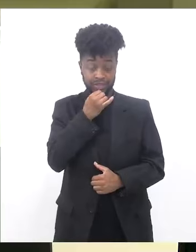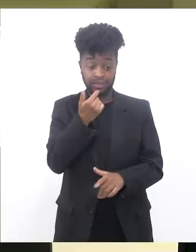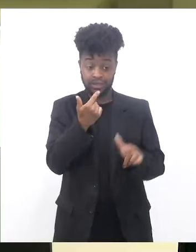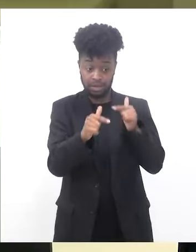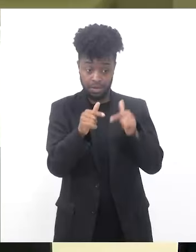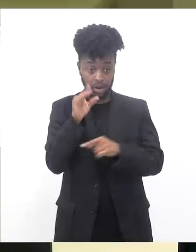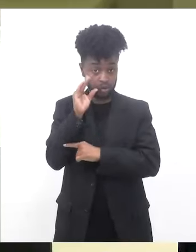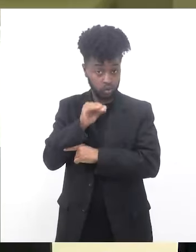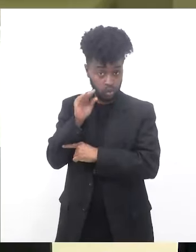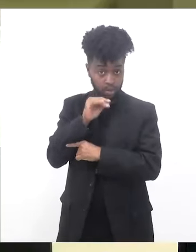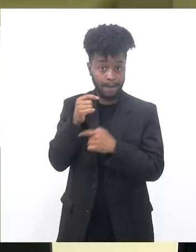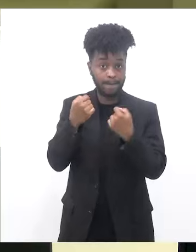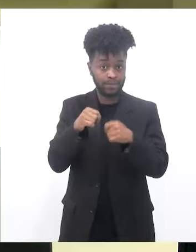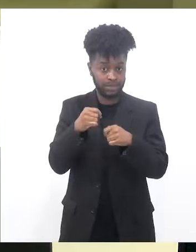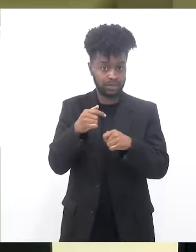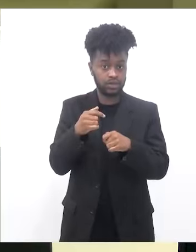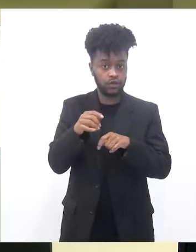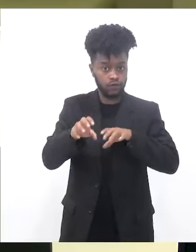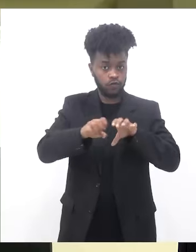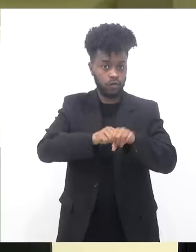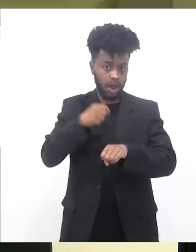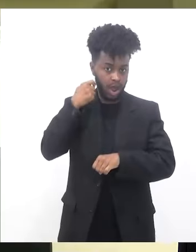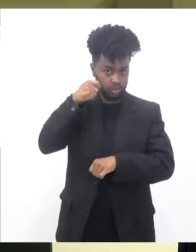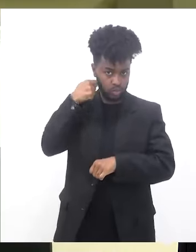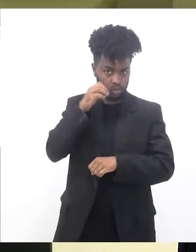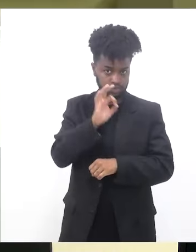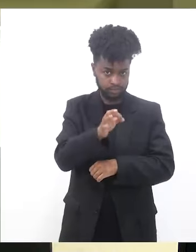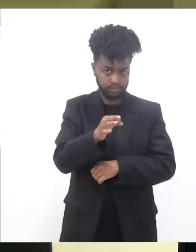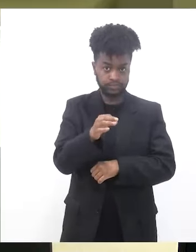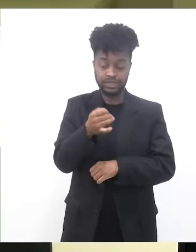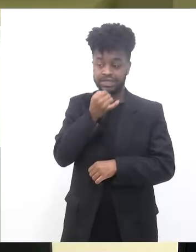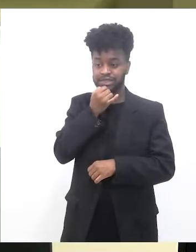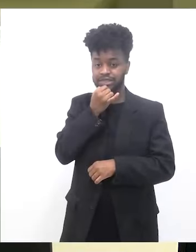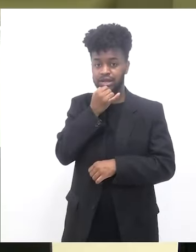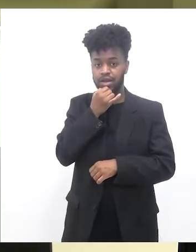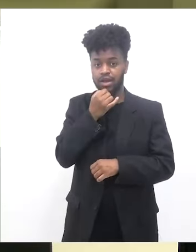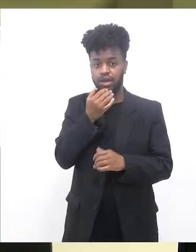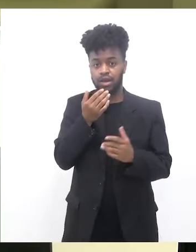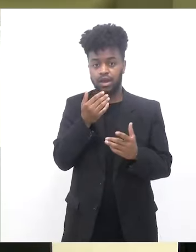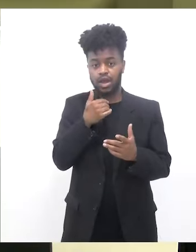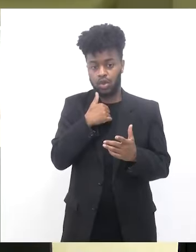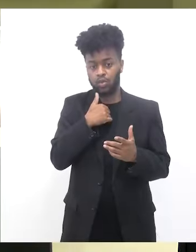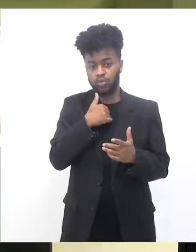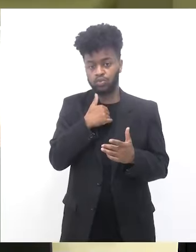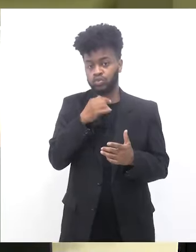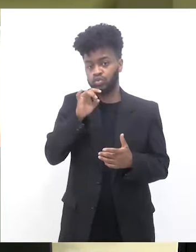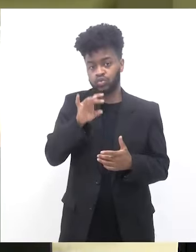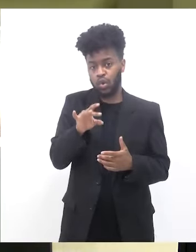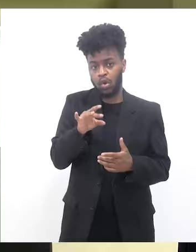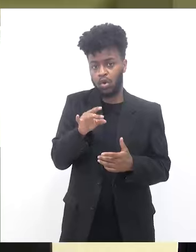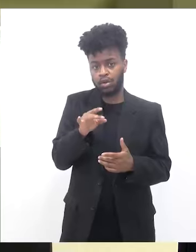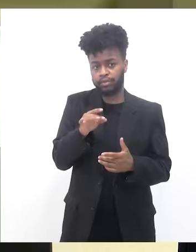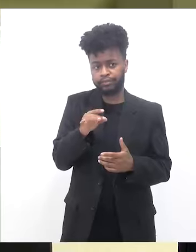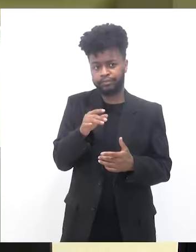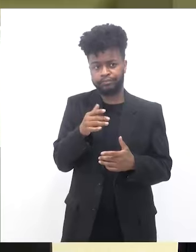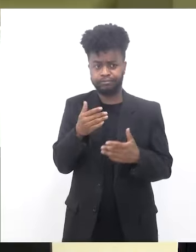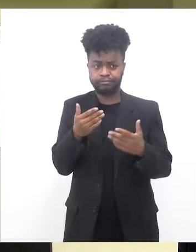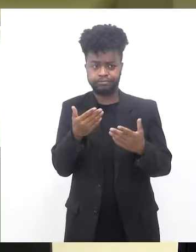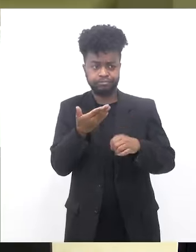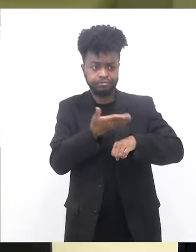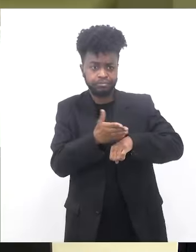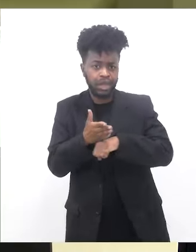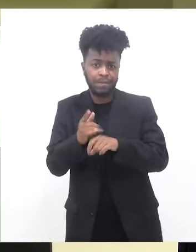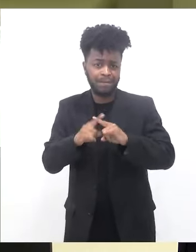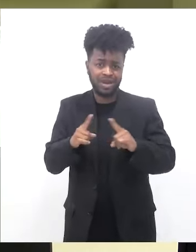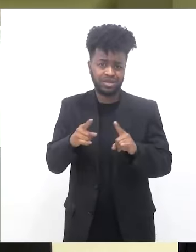ser dublador tem que ser, ator. Tem que ser ator. Por exemplo, eu não sou, eu sou ator amador, não sou profissional, já